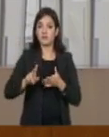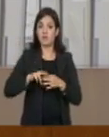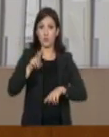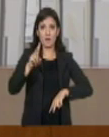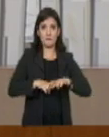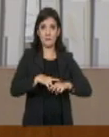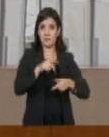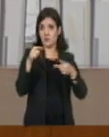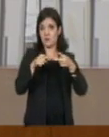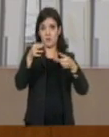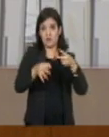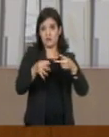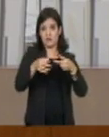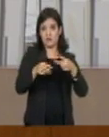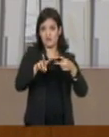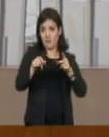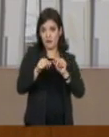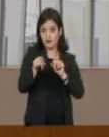preso.